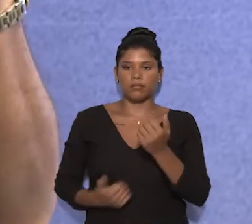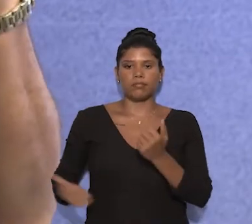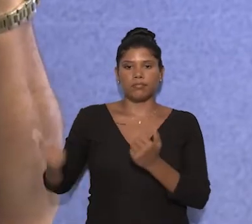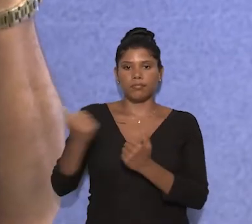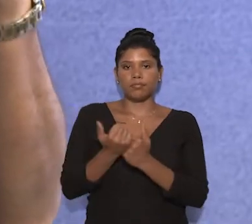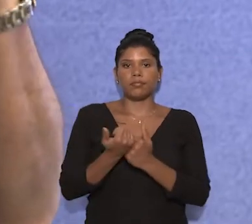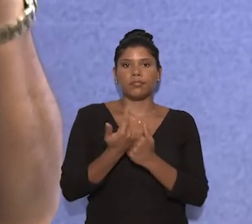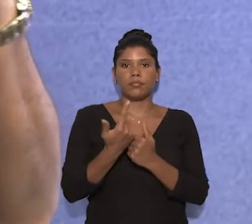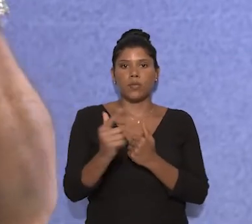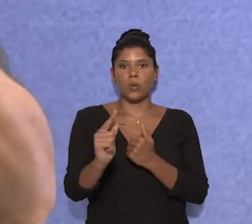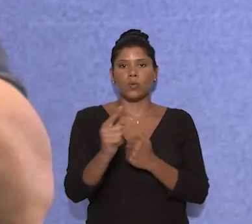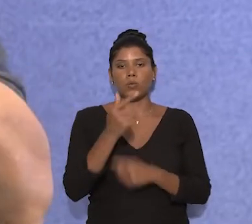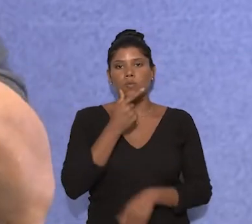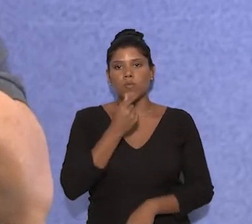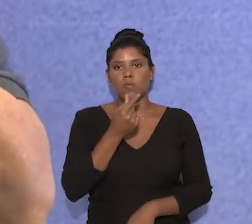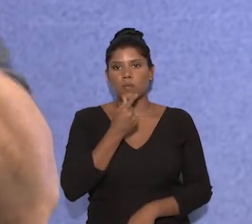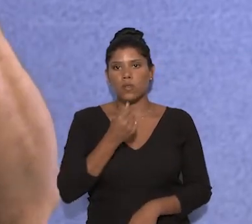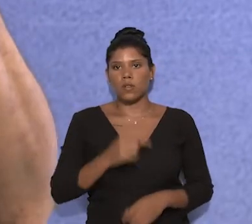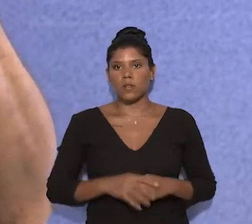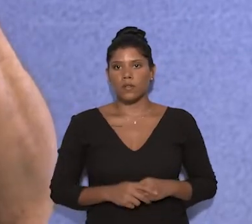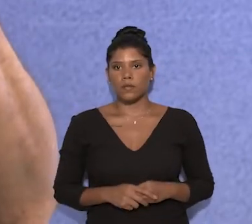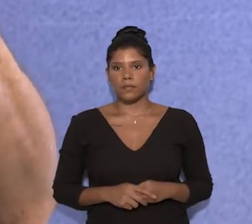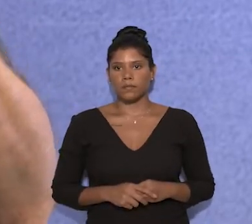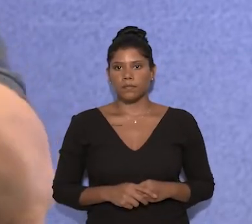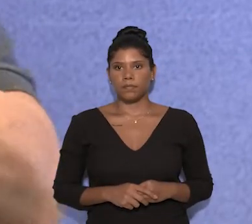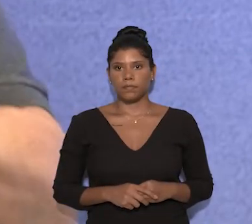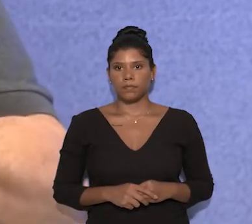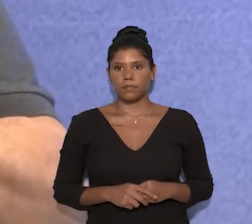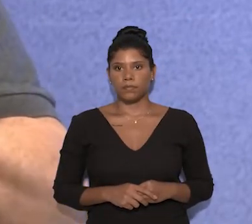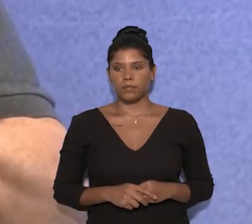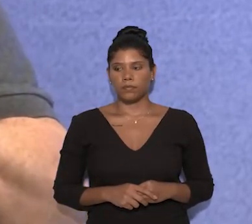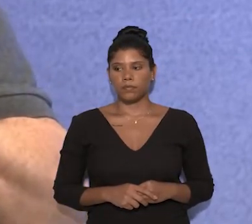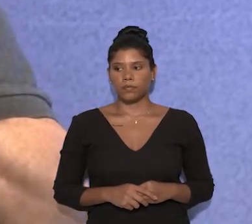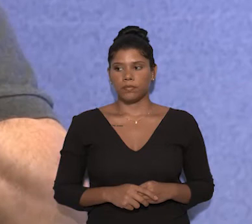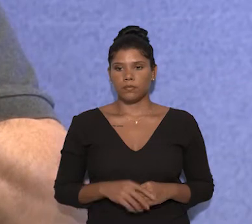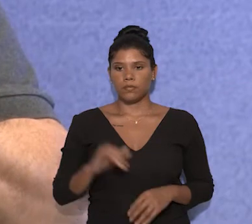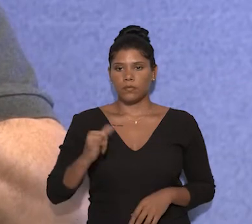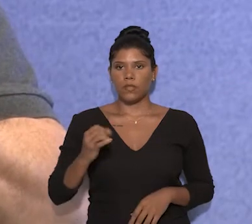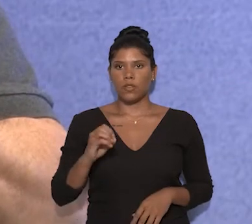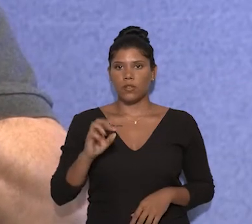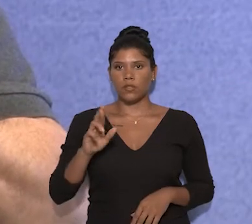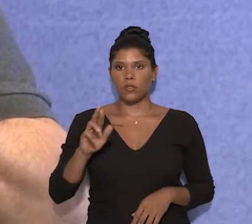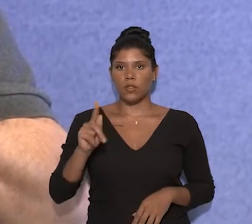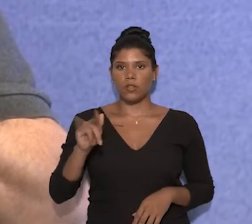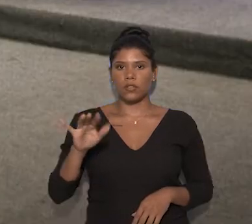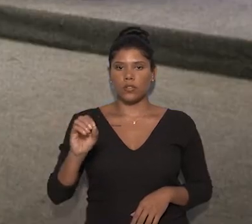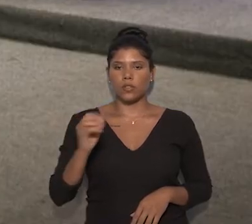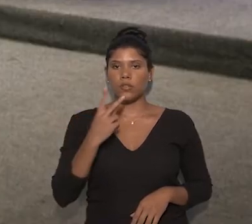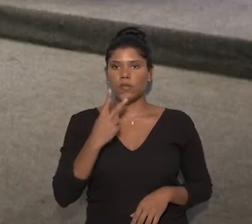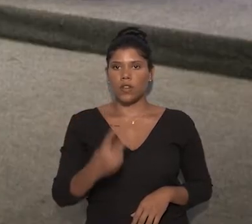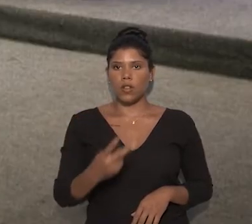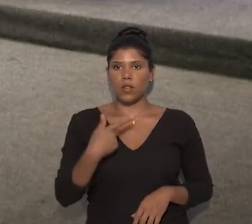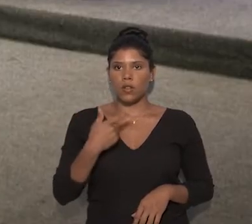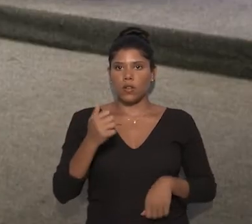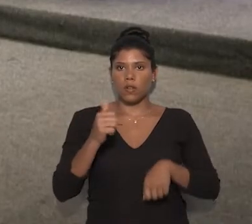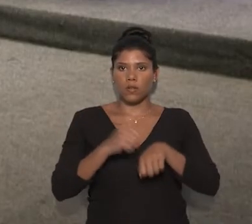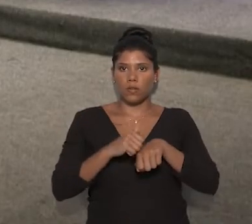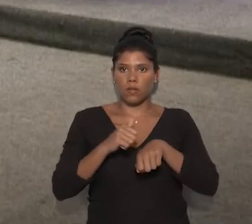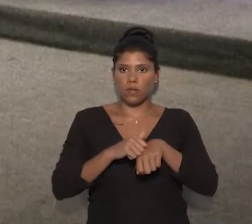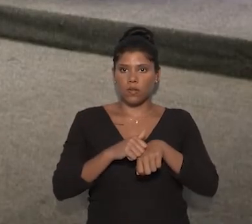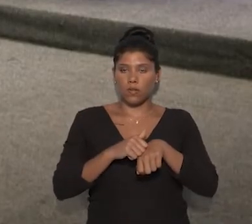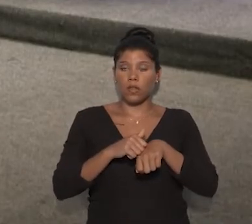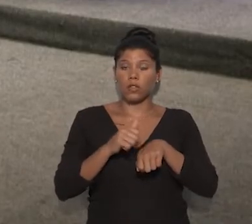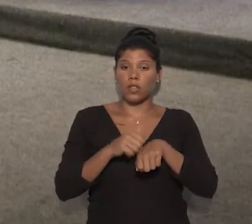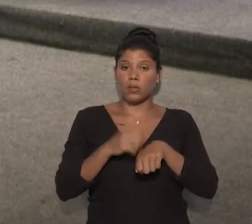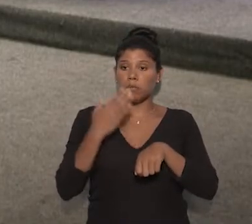um homem de frente. Inclusive o Jorginho. Só com um volante, só com o Ronald. O Jorginho falou que pediu pro Fortaleza o Vargas de volta e o Fortaleza